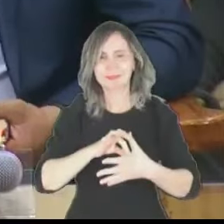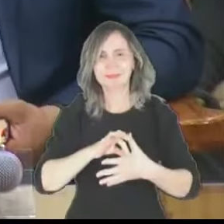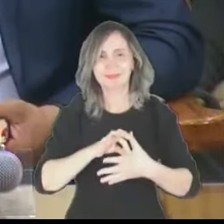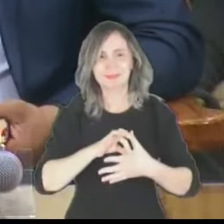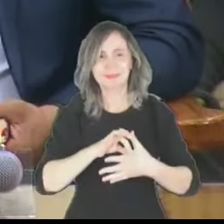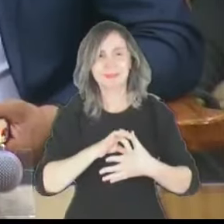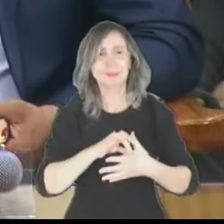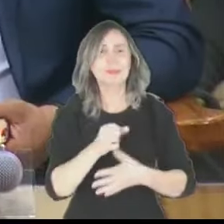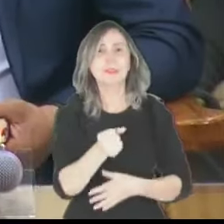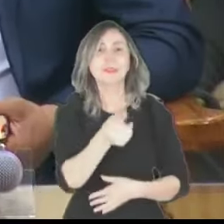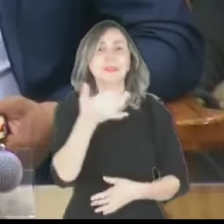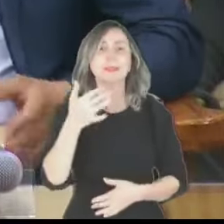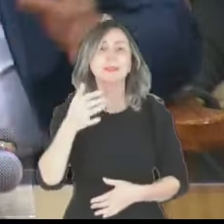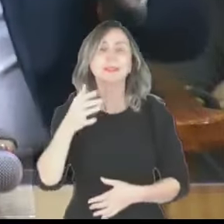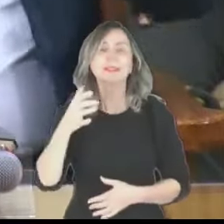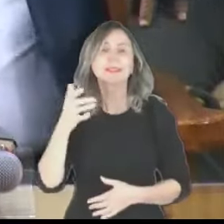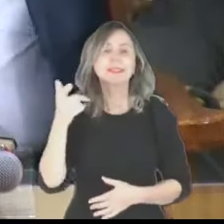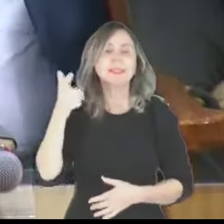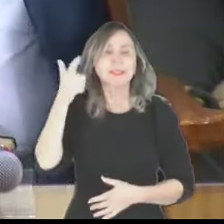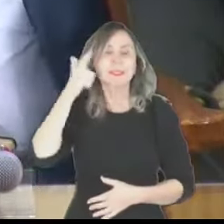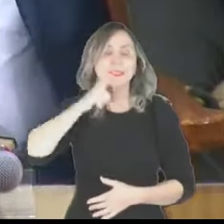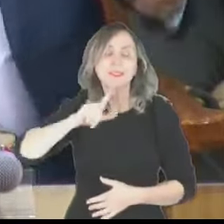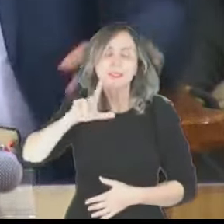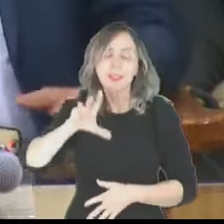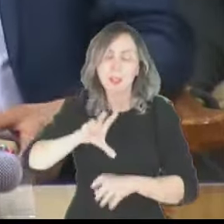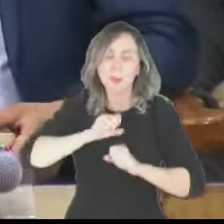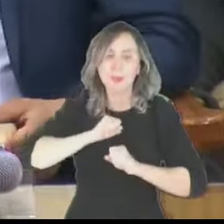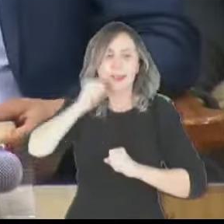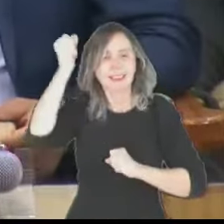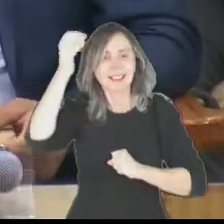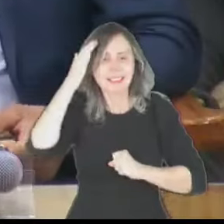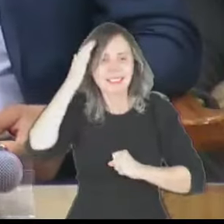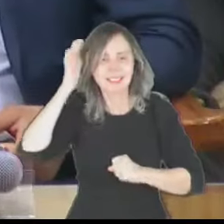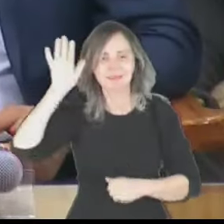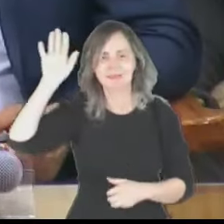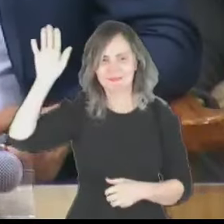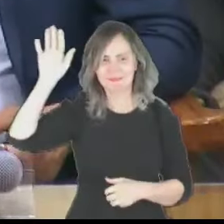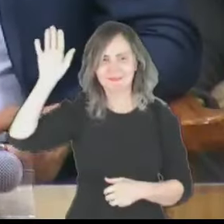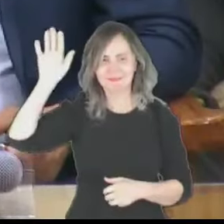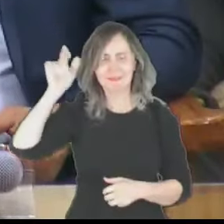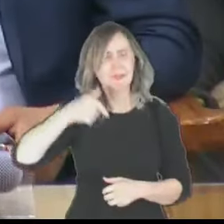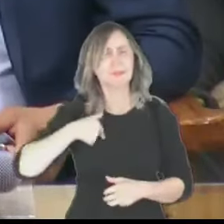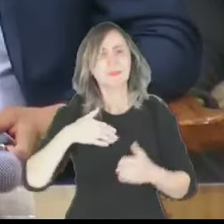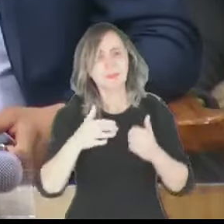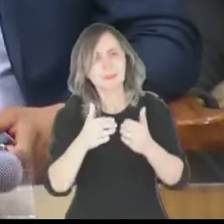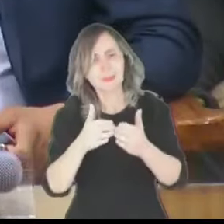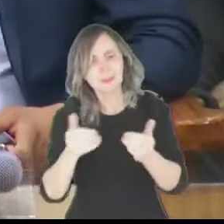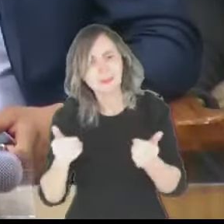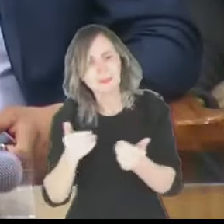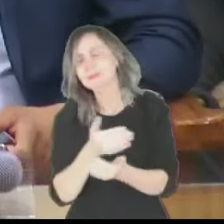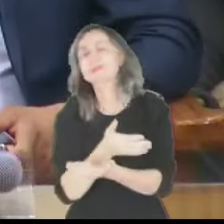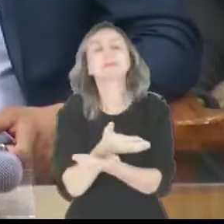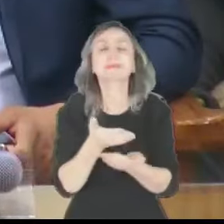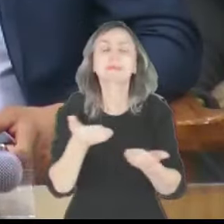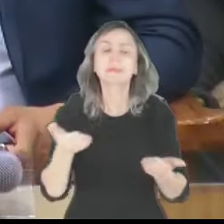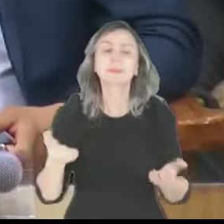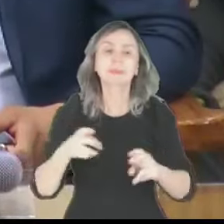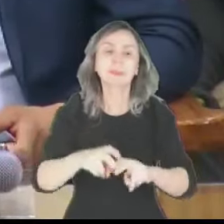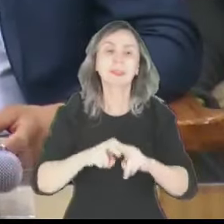E quantos aqui foram alcançados, pela graça? rogo-vos, pois, irmãos, pela